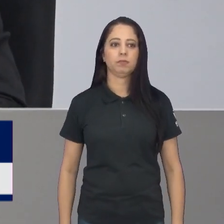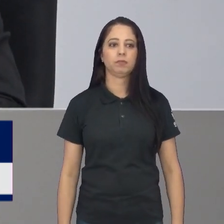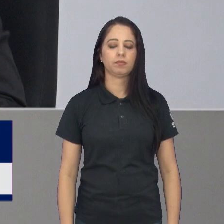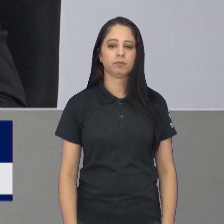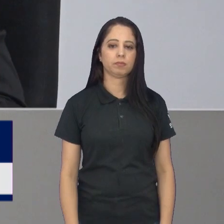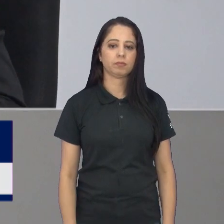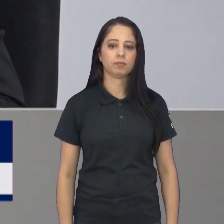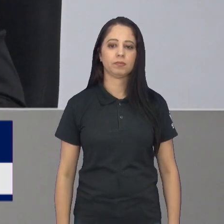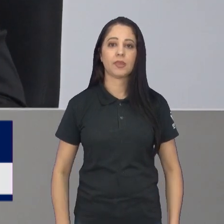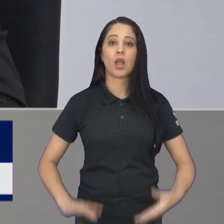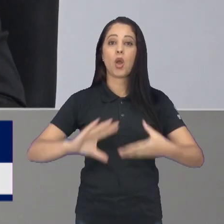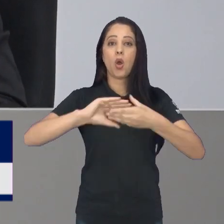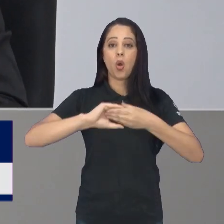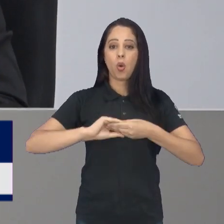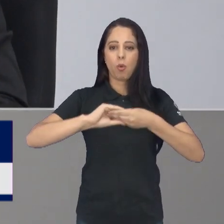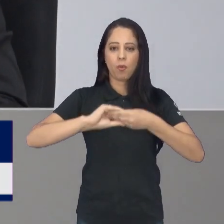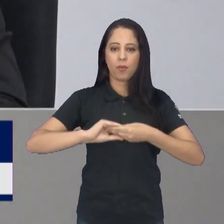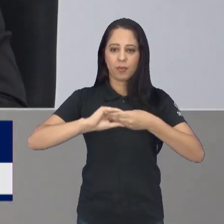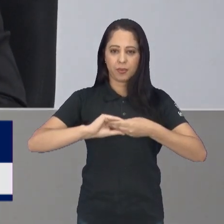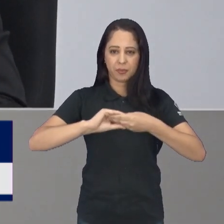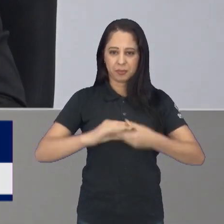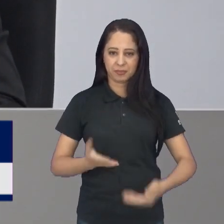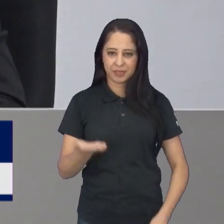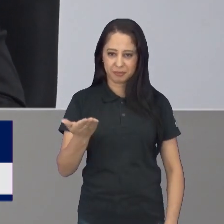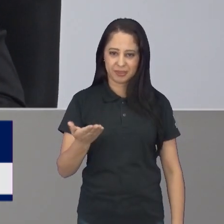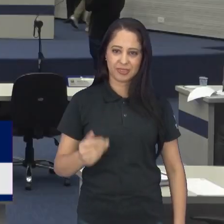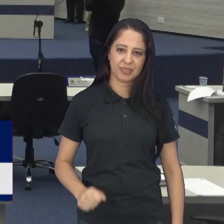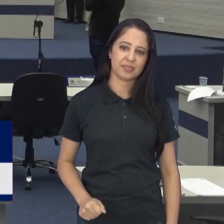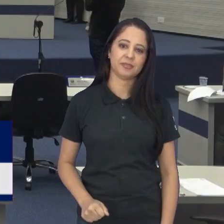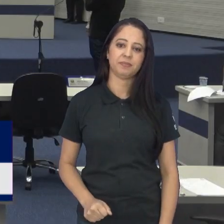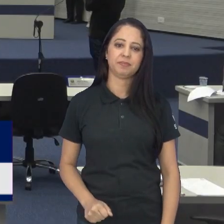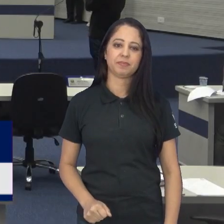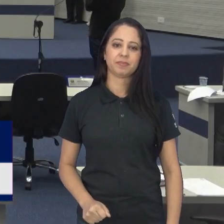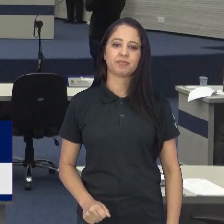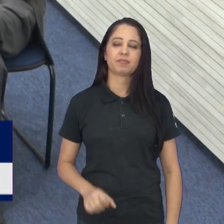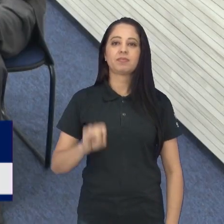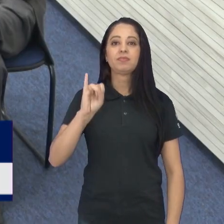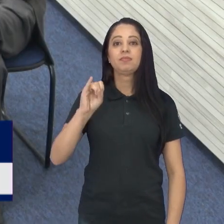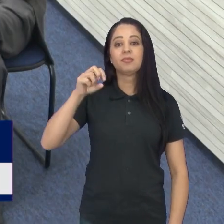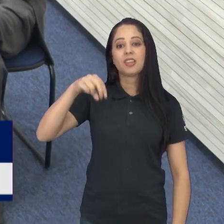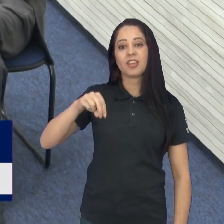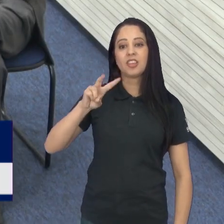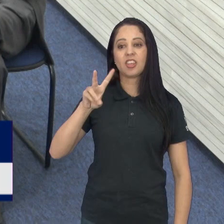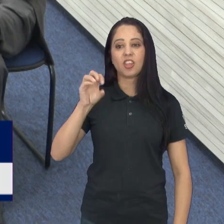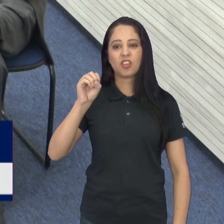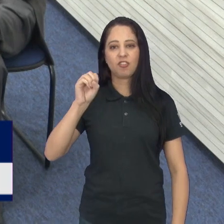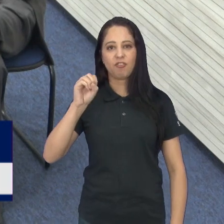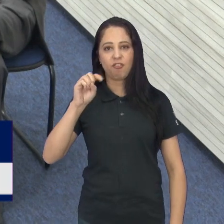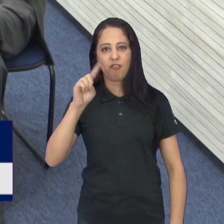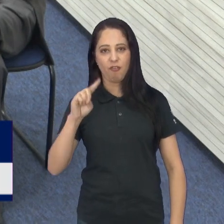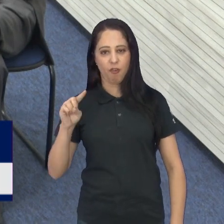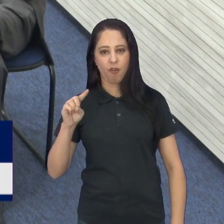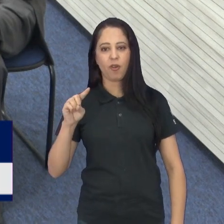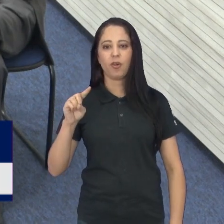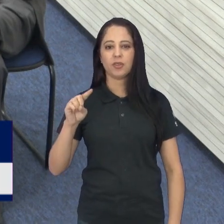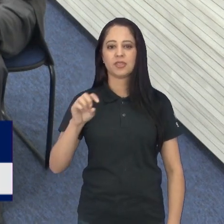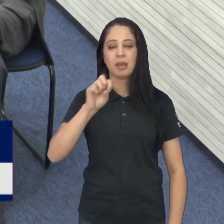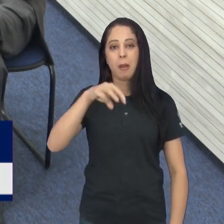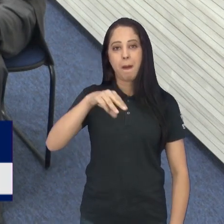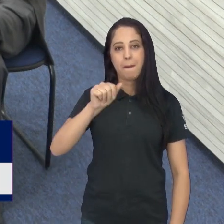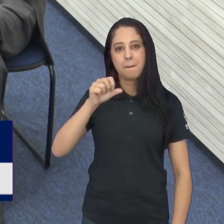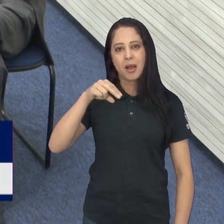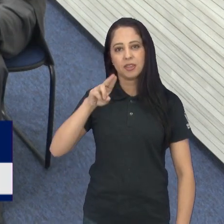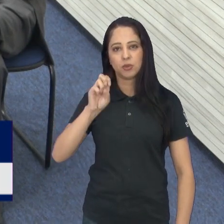Quero cumprimentar aqui pessoal da Invoz lá, dona Neide, sou Manuel,